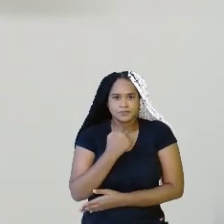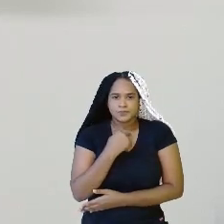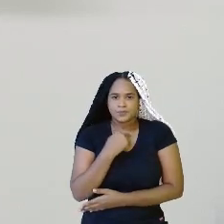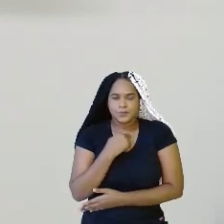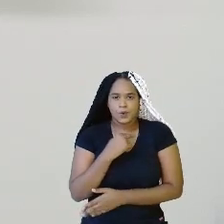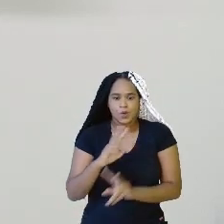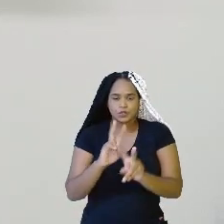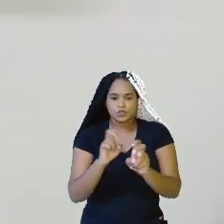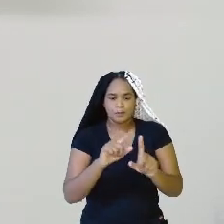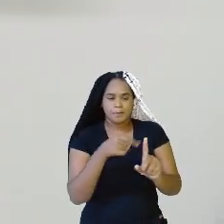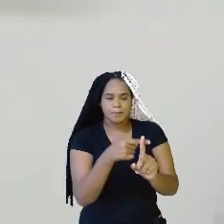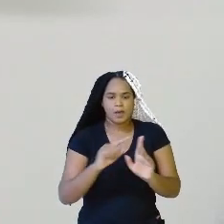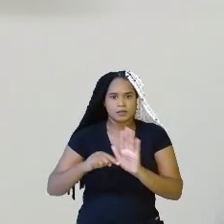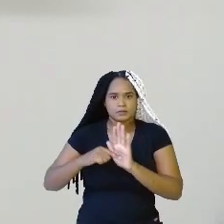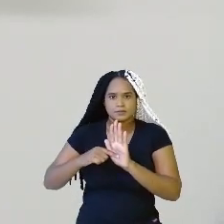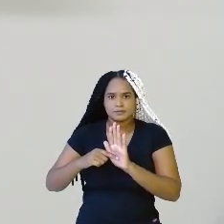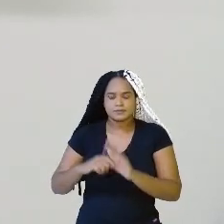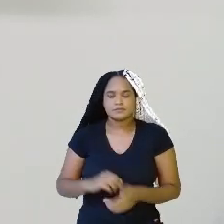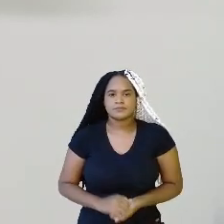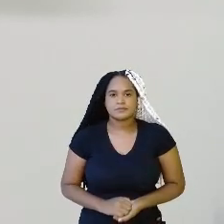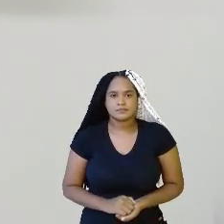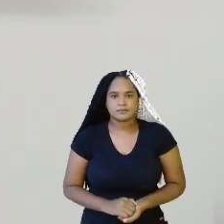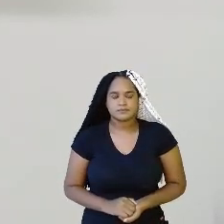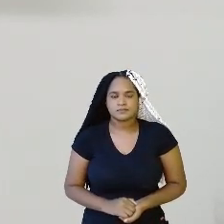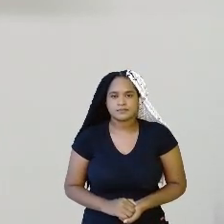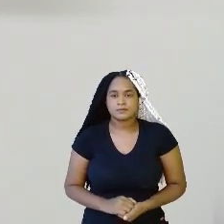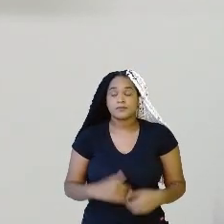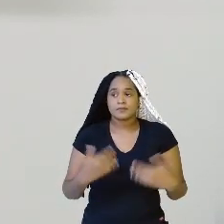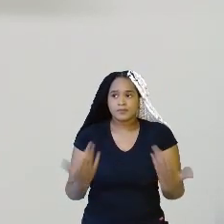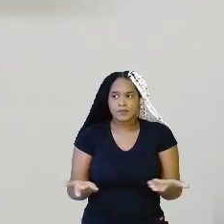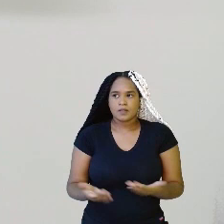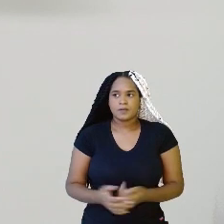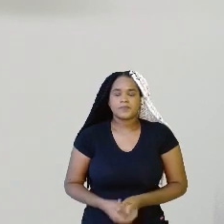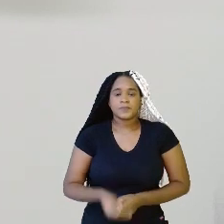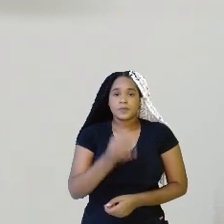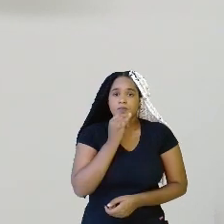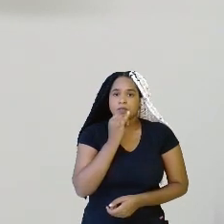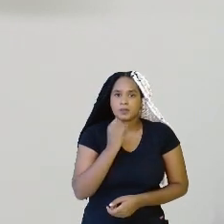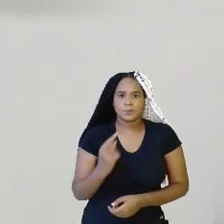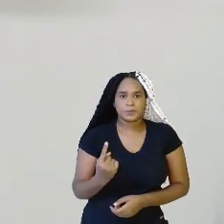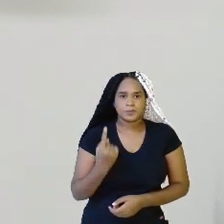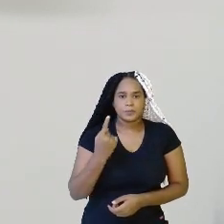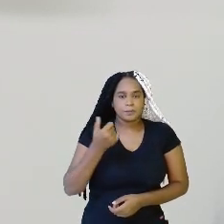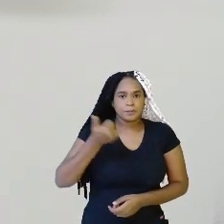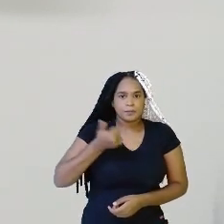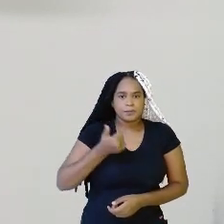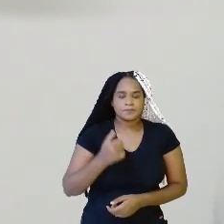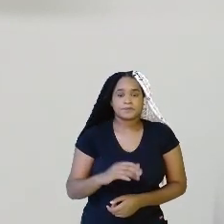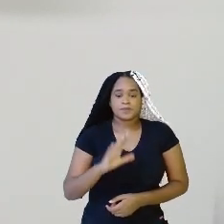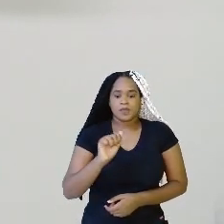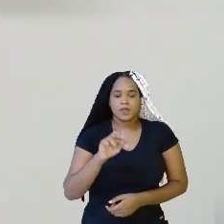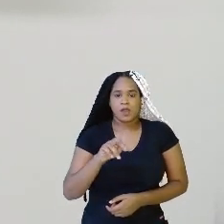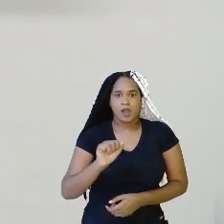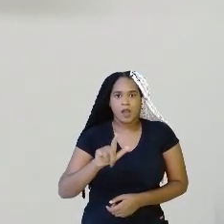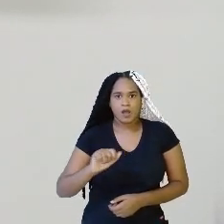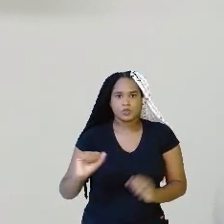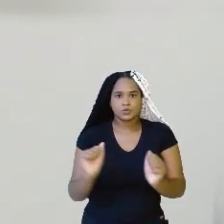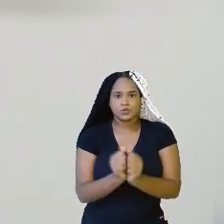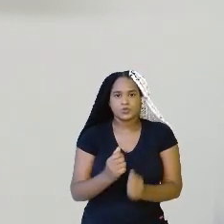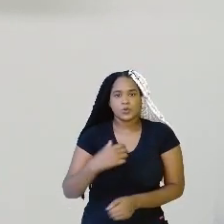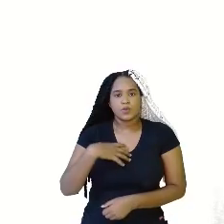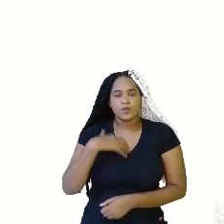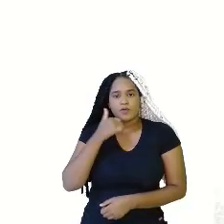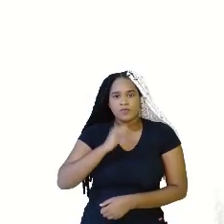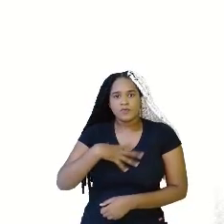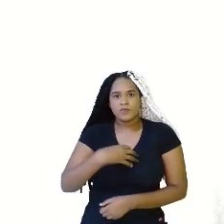adição e subtração dos números decimais. Exemplo número 1. Carlos levou sua filha para comprar